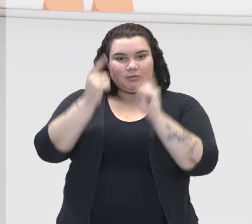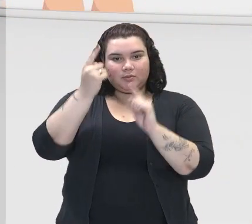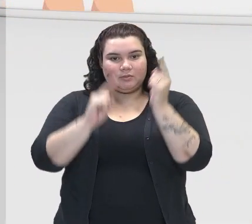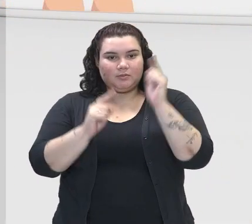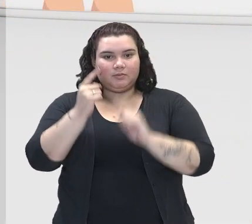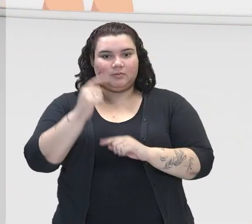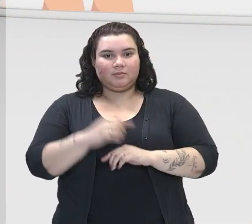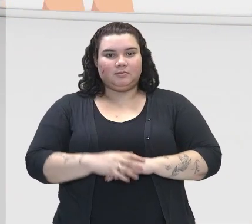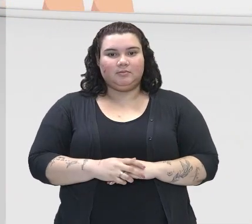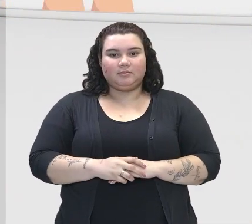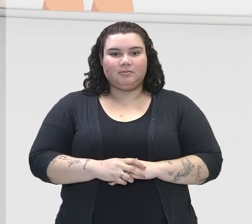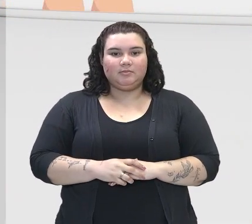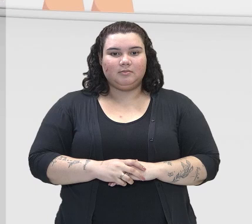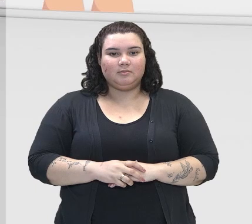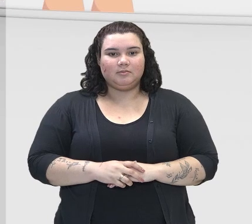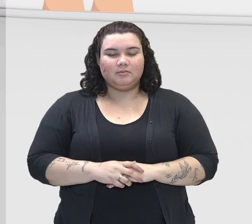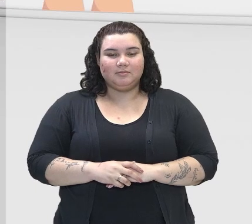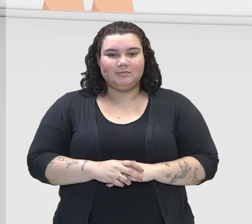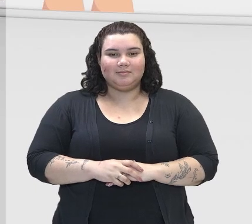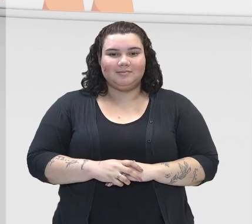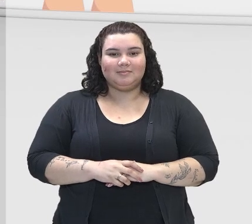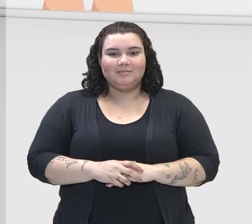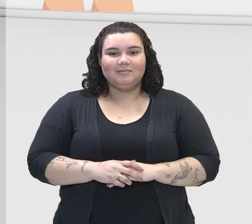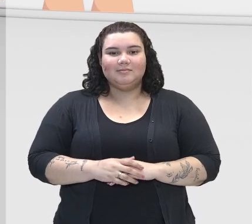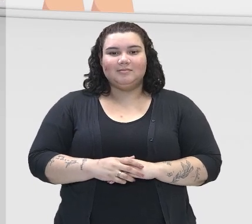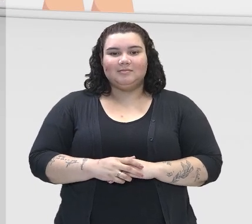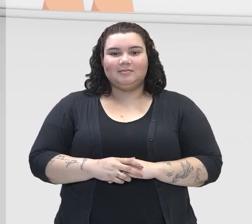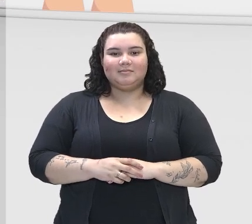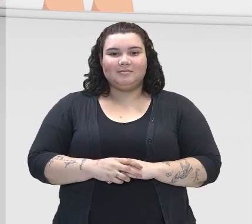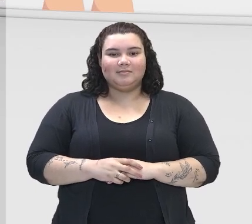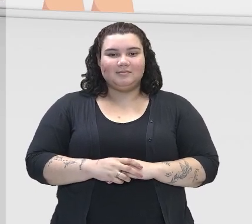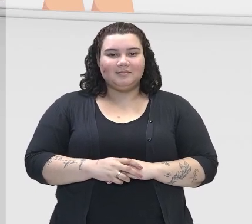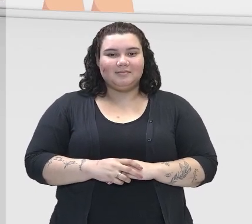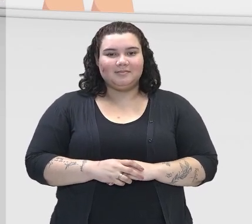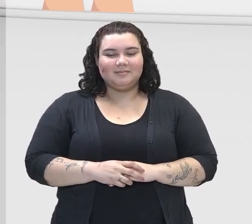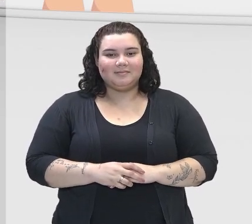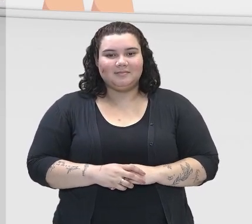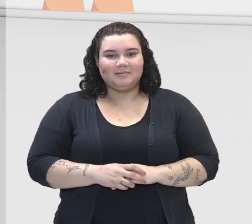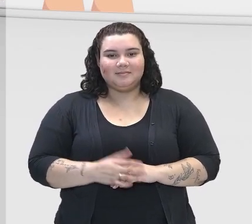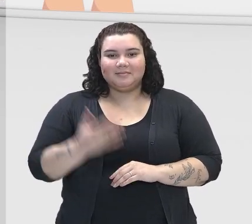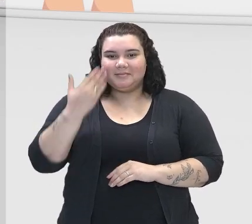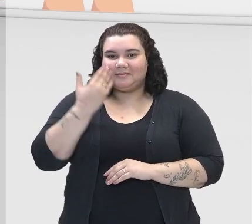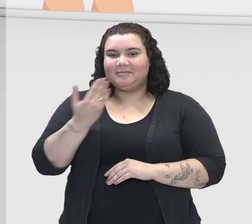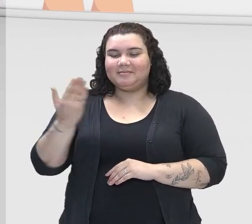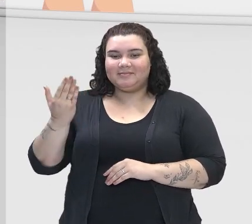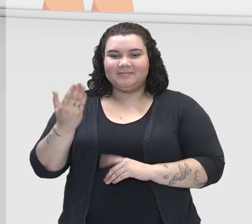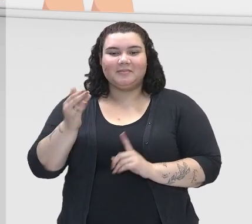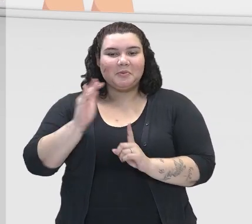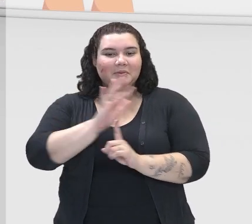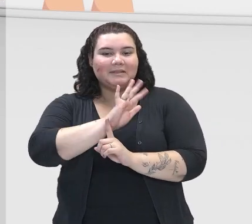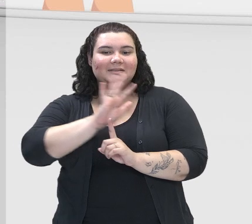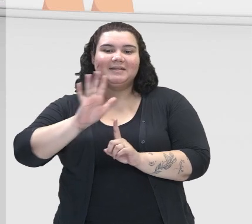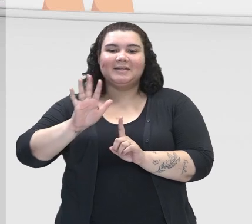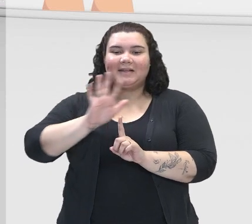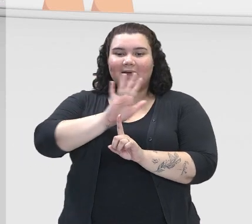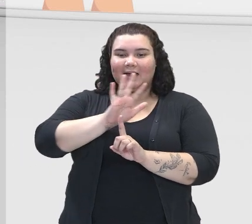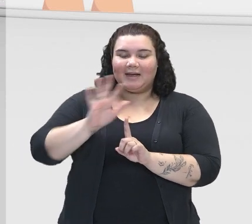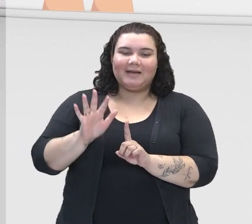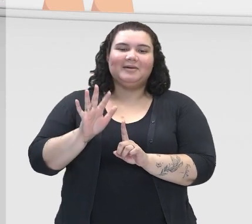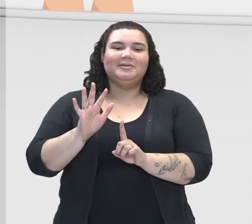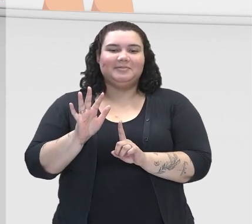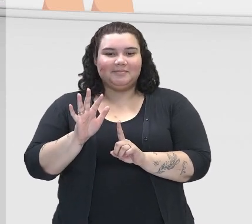de Chile, Santiago de Chile, isso. Estamos aqui, né, o pessoal ali do